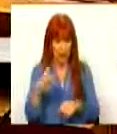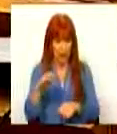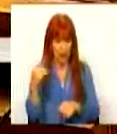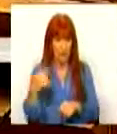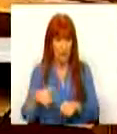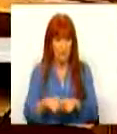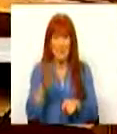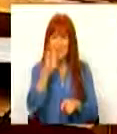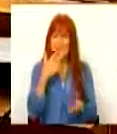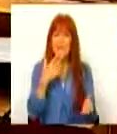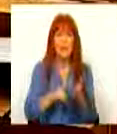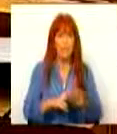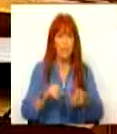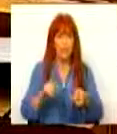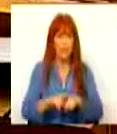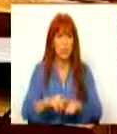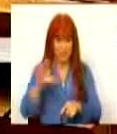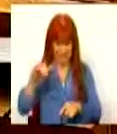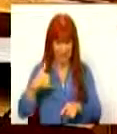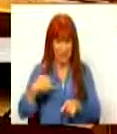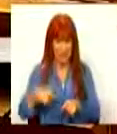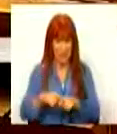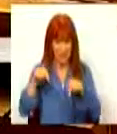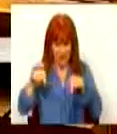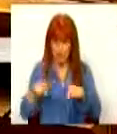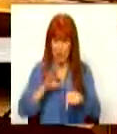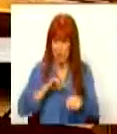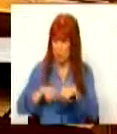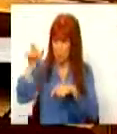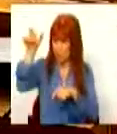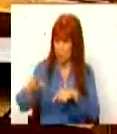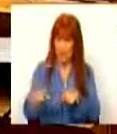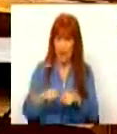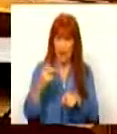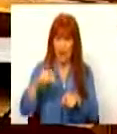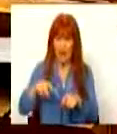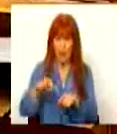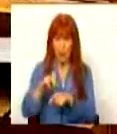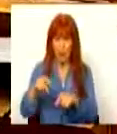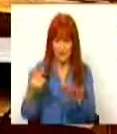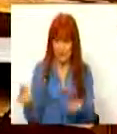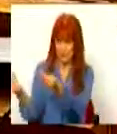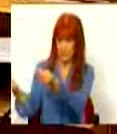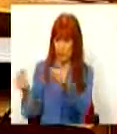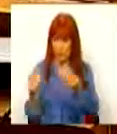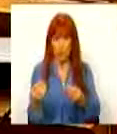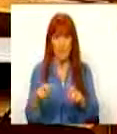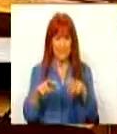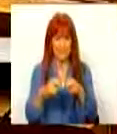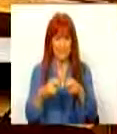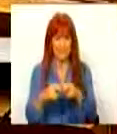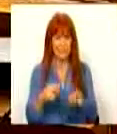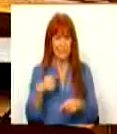Socialista, é se na realidade o CDS, e neste caso o Sr. Deputado Filipe Anacoreta Correia, que aqui trouxe estas questões,